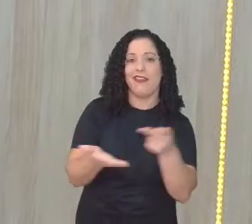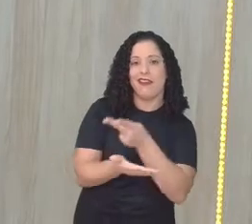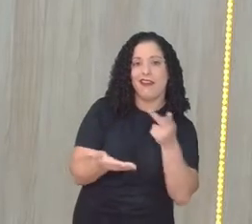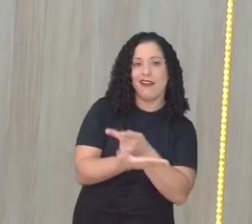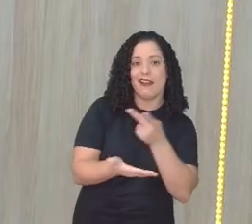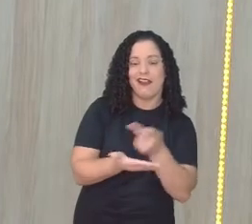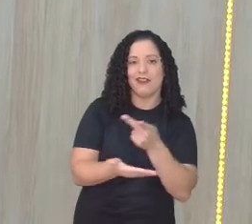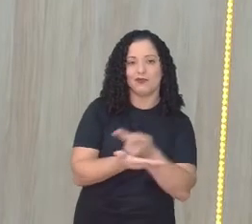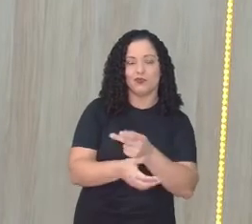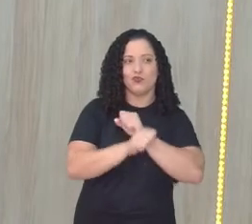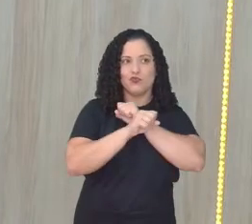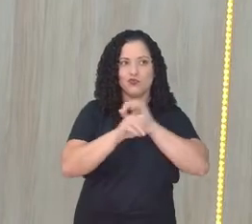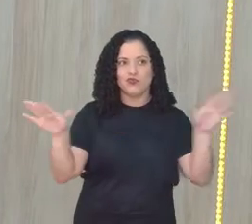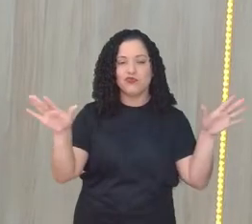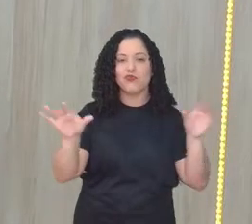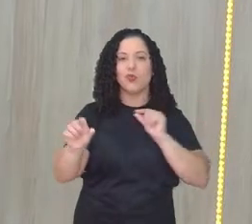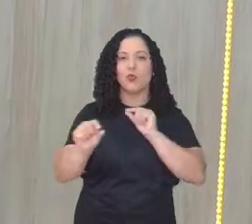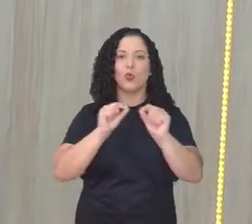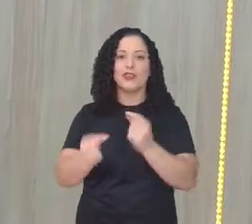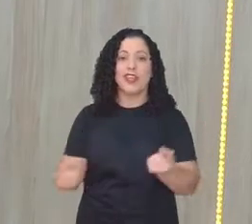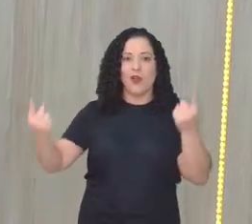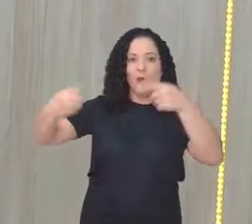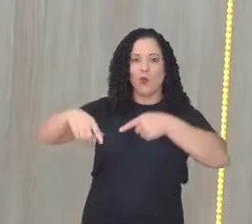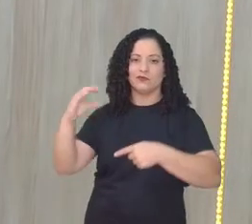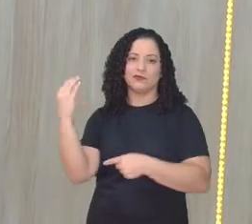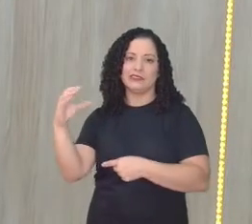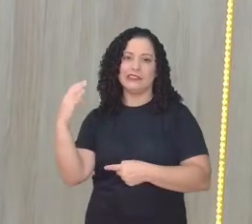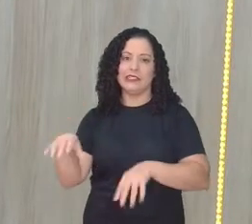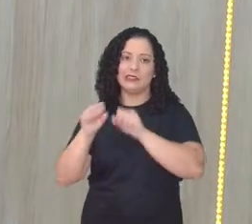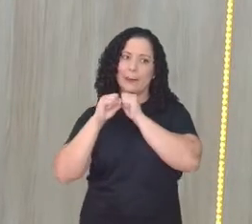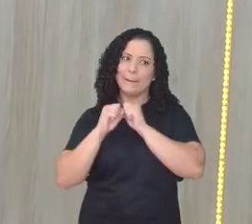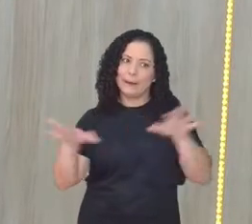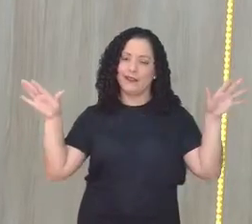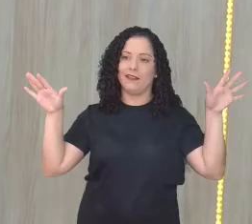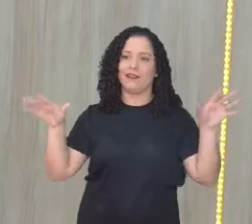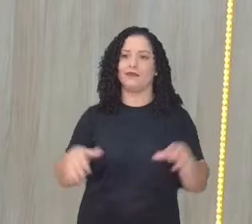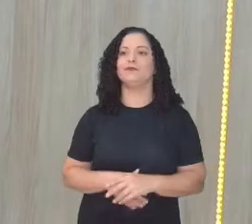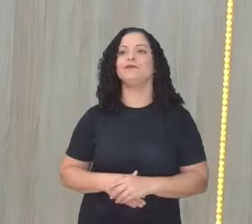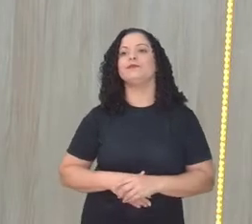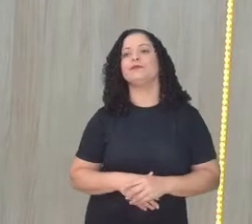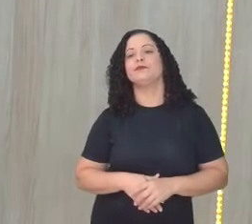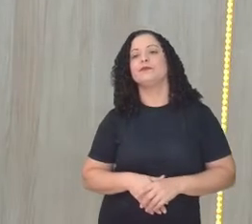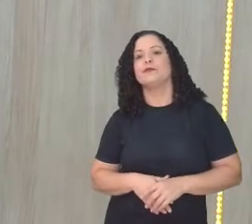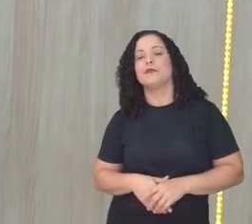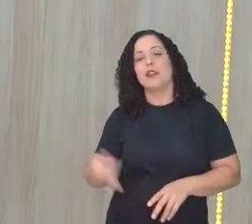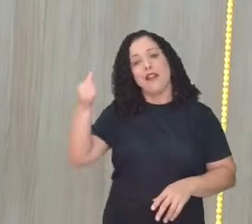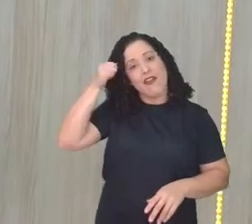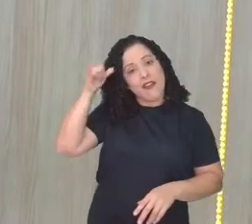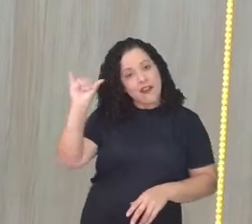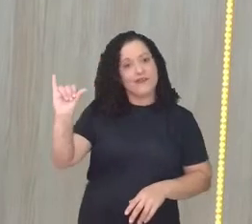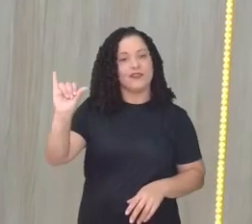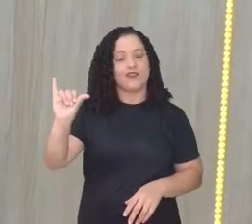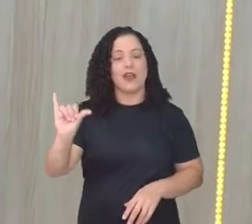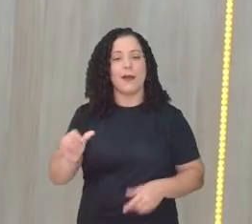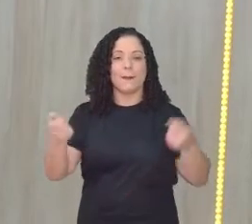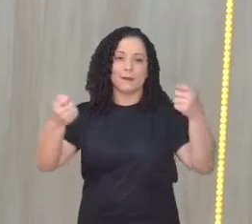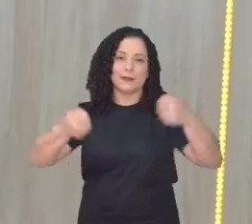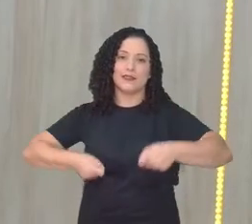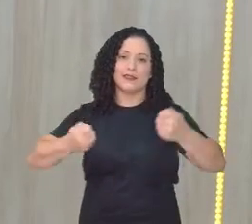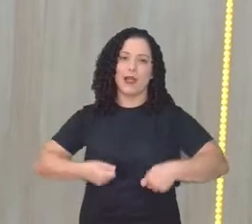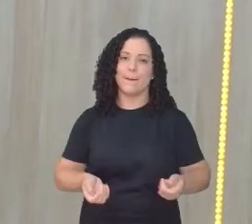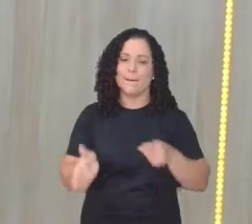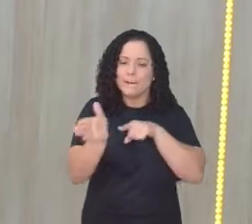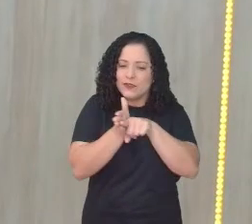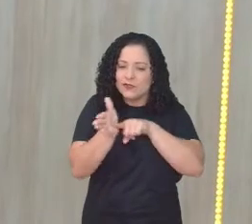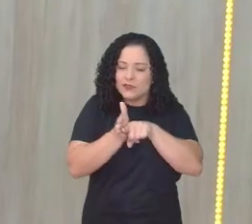é anti-ciência, anti-científico, né? E para a gente evitar isso, a gente tem que